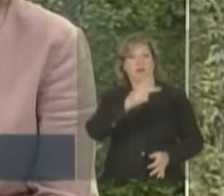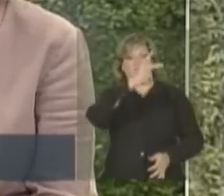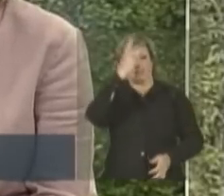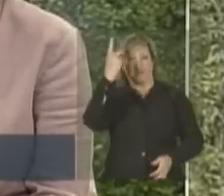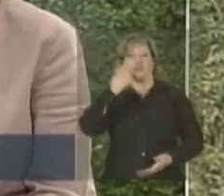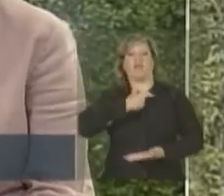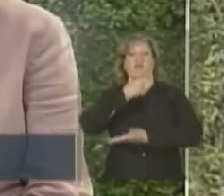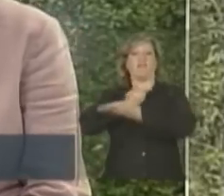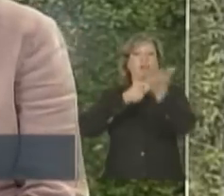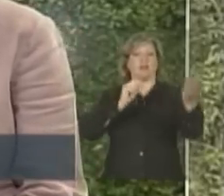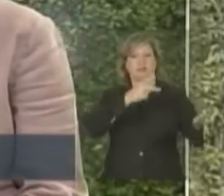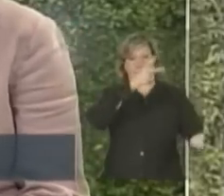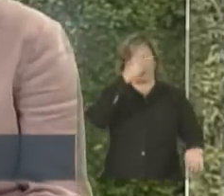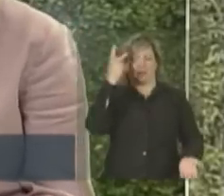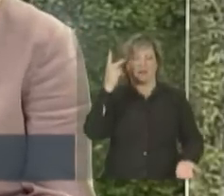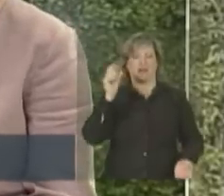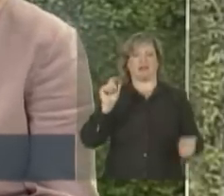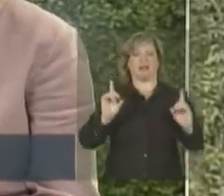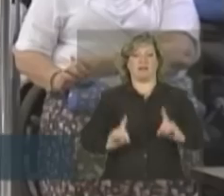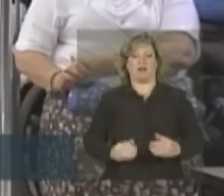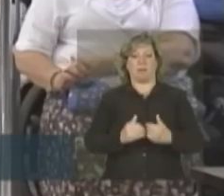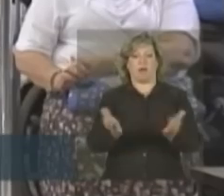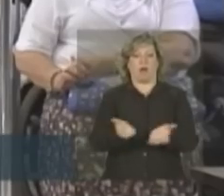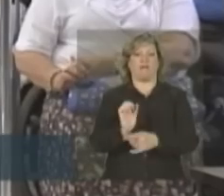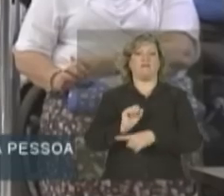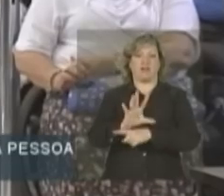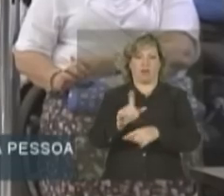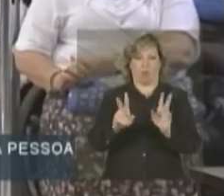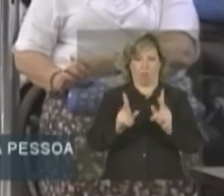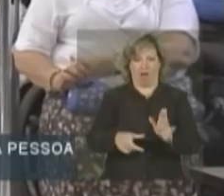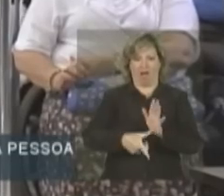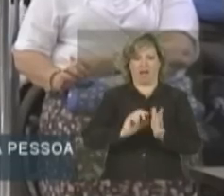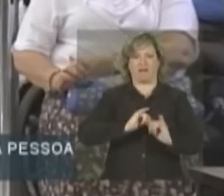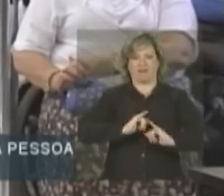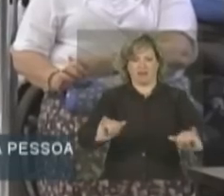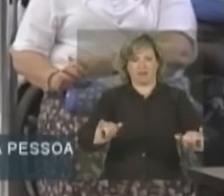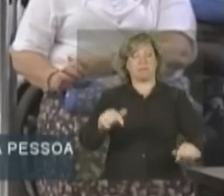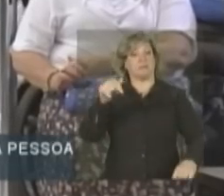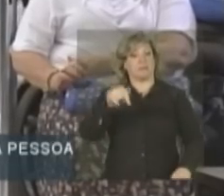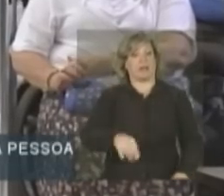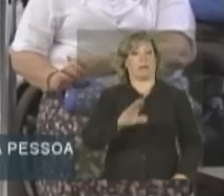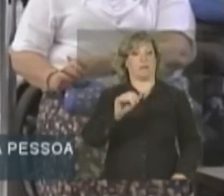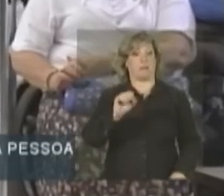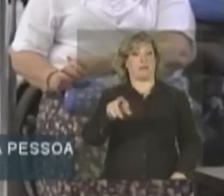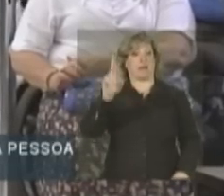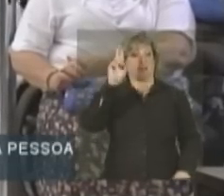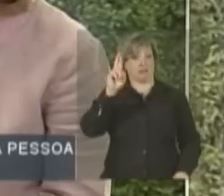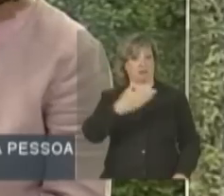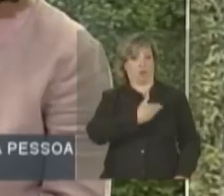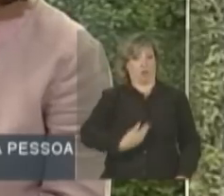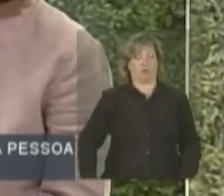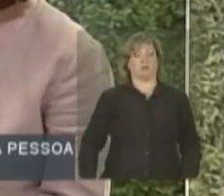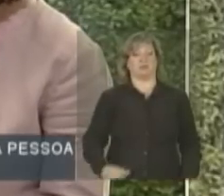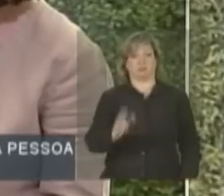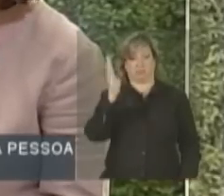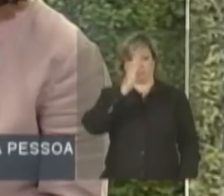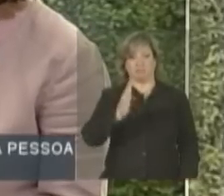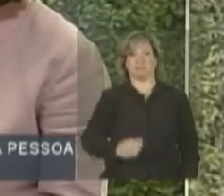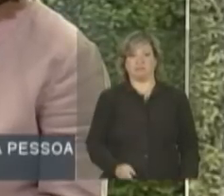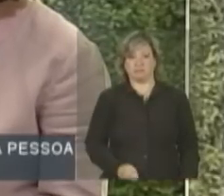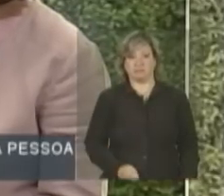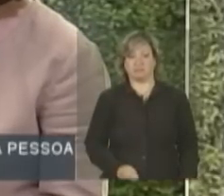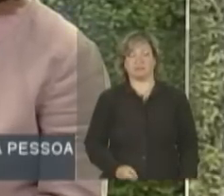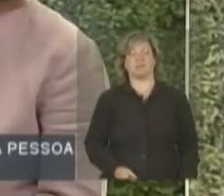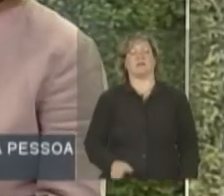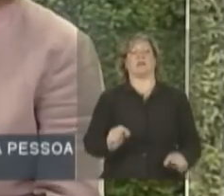pessoas com deficiência na abertura dos nossos trabalhos. A base dessa responsabilidade do Estado brasileiro,